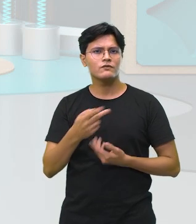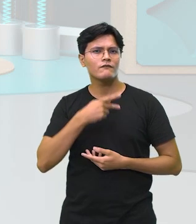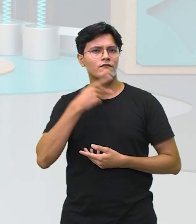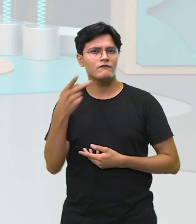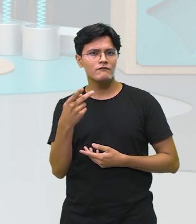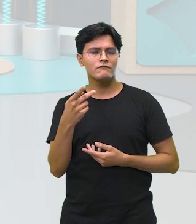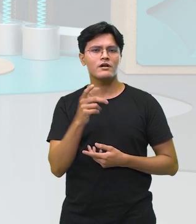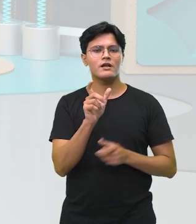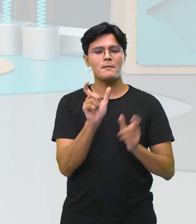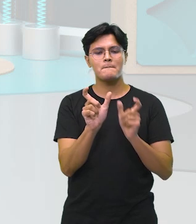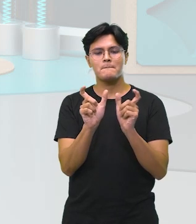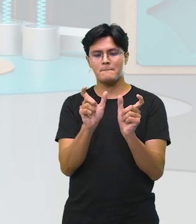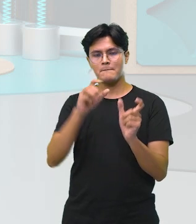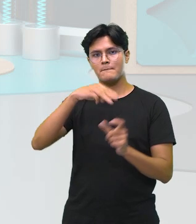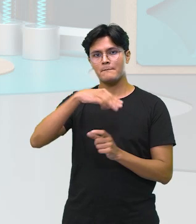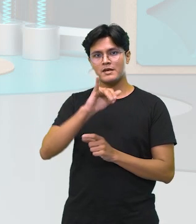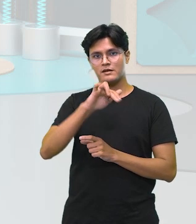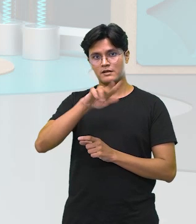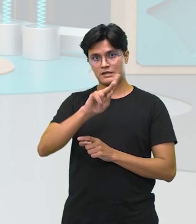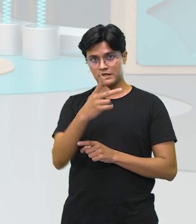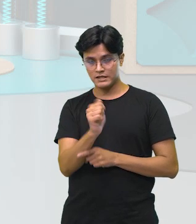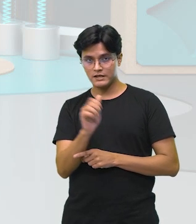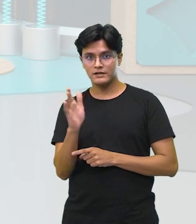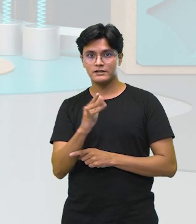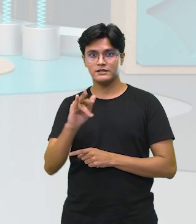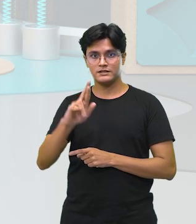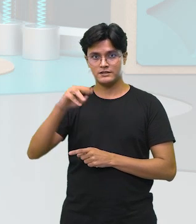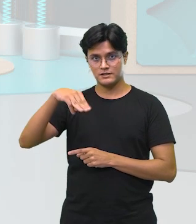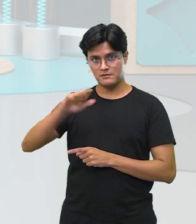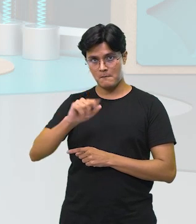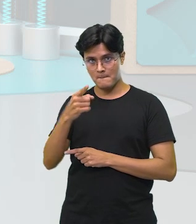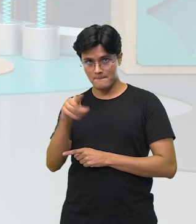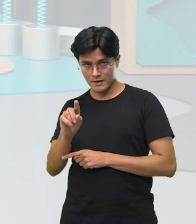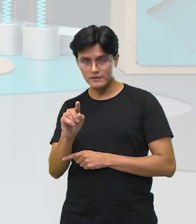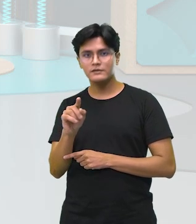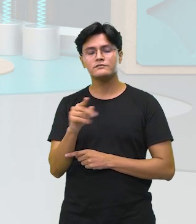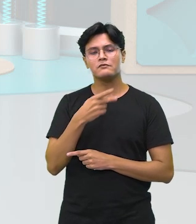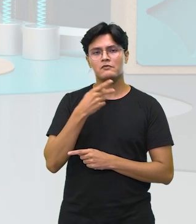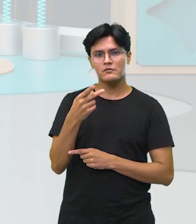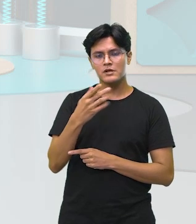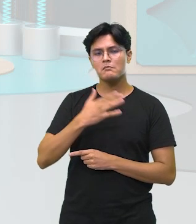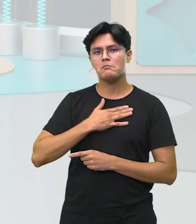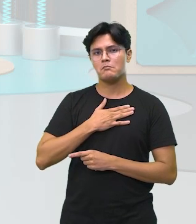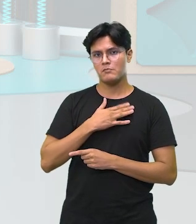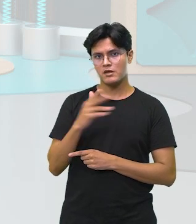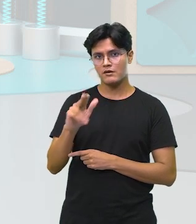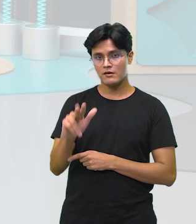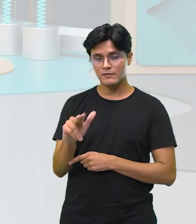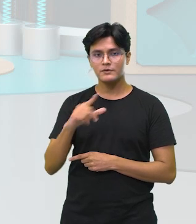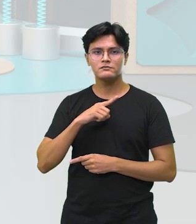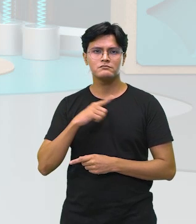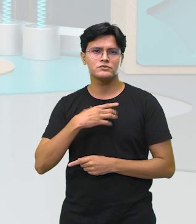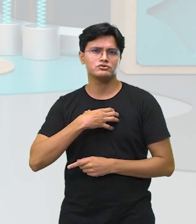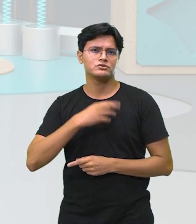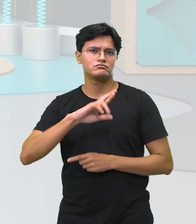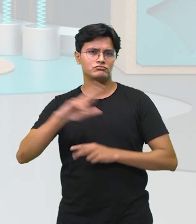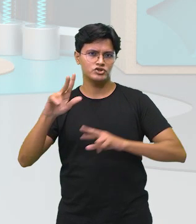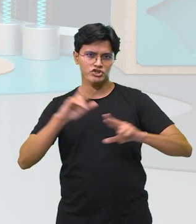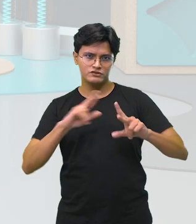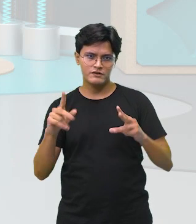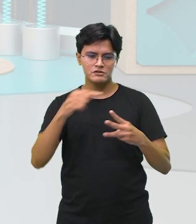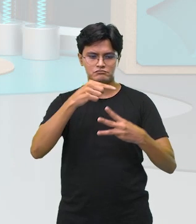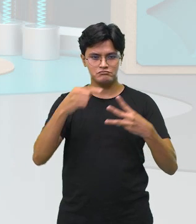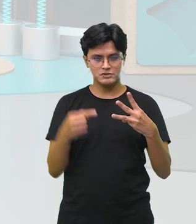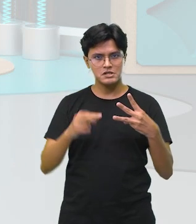vejam que o irmã né a palavra irmã ela teve aí uma forma diferente de ser pronunciada né Eu